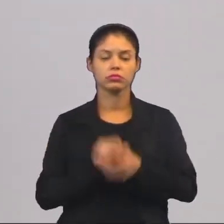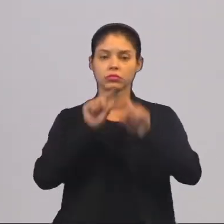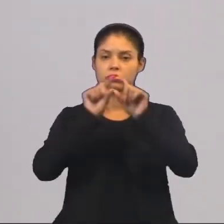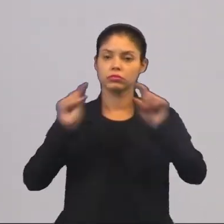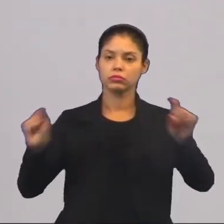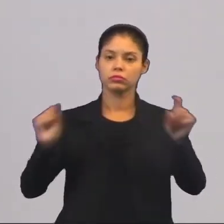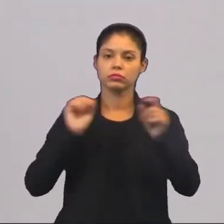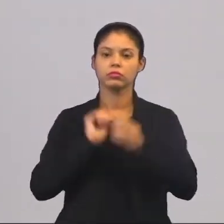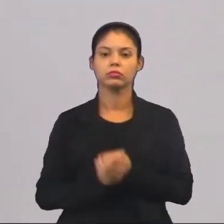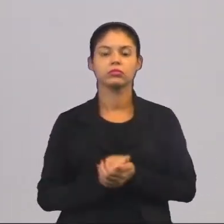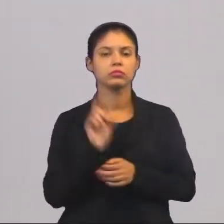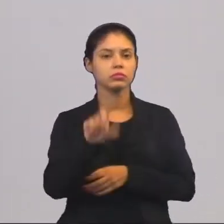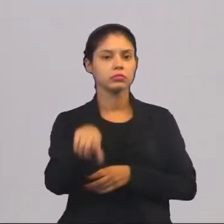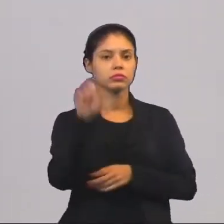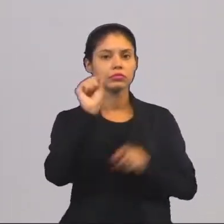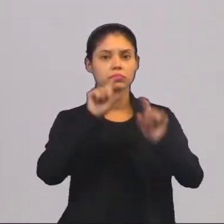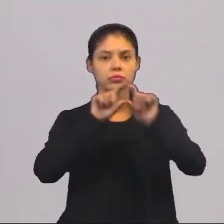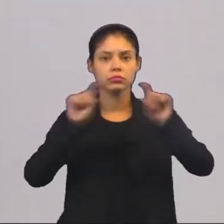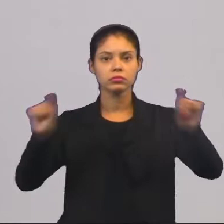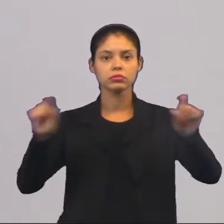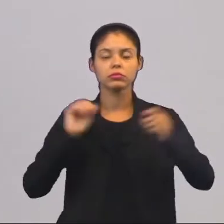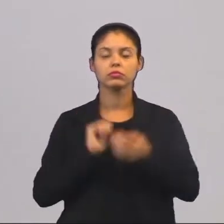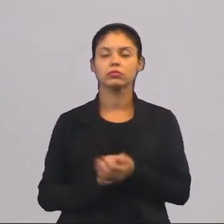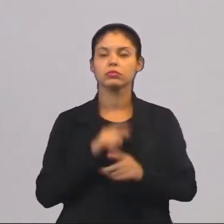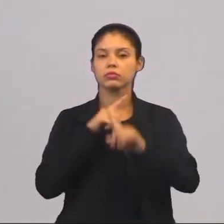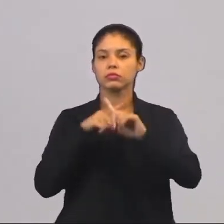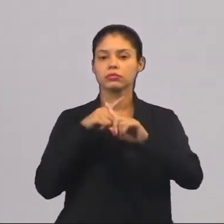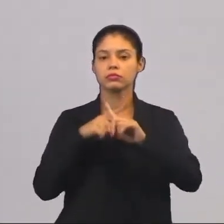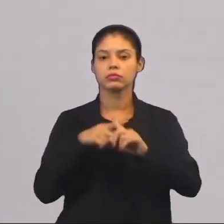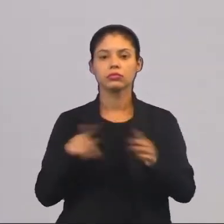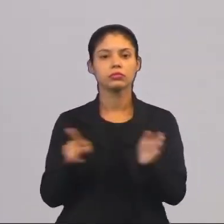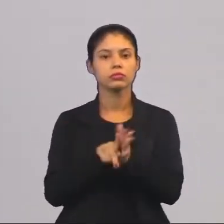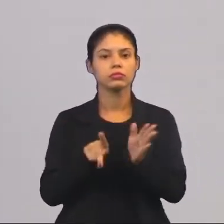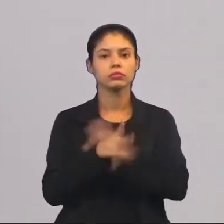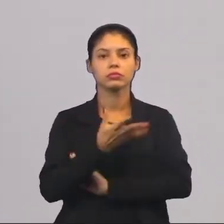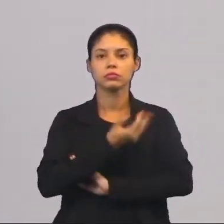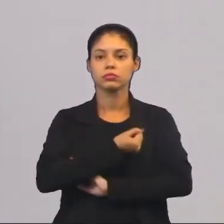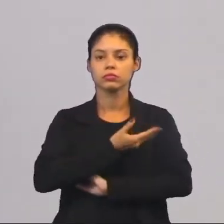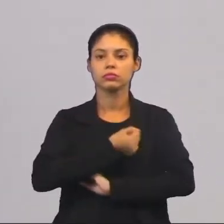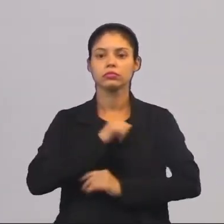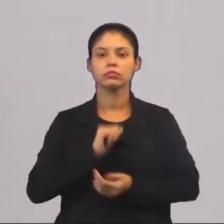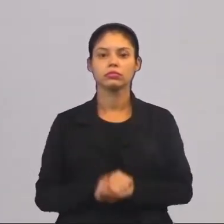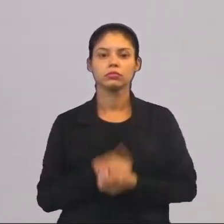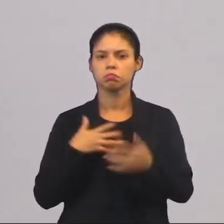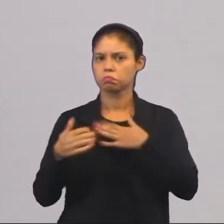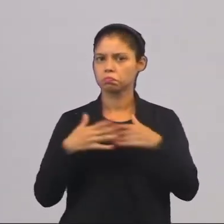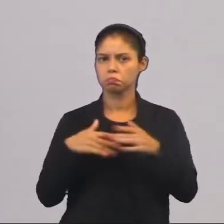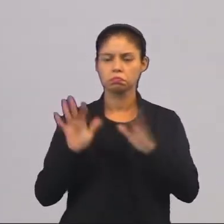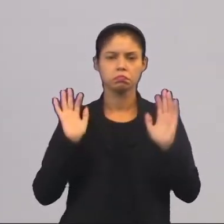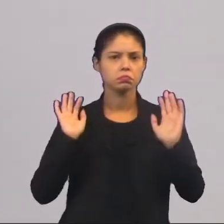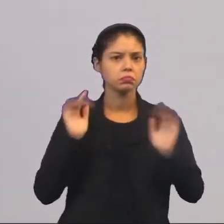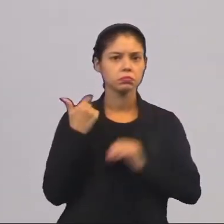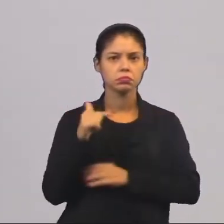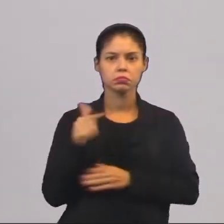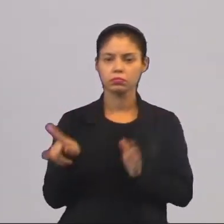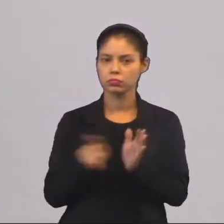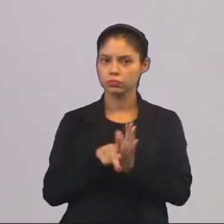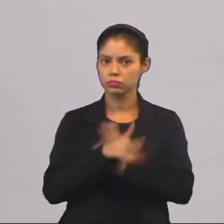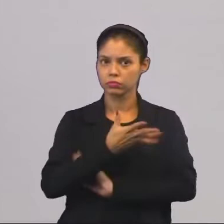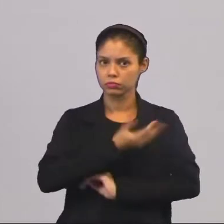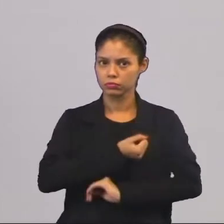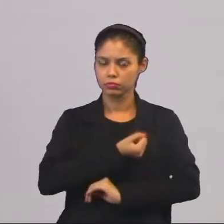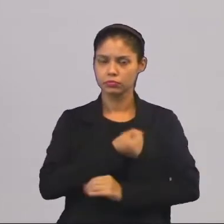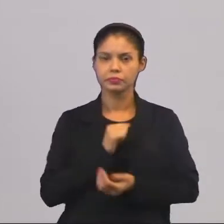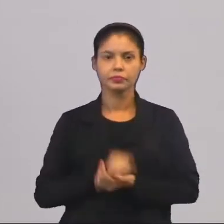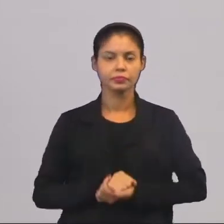linha, tá? Nós escolhemos uma linha, multiplicamos pelo um número qualquer, não tem um número